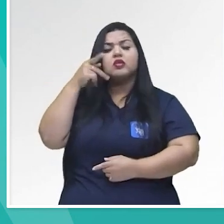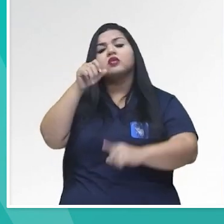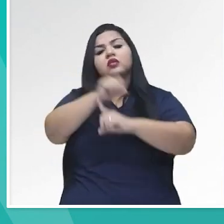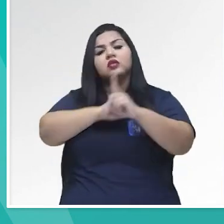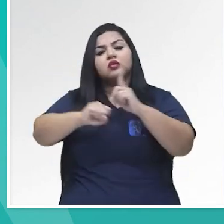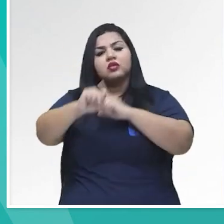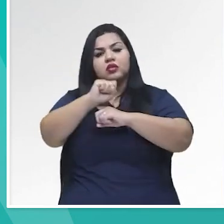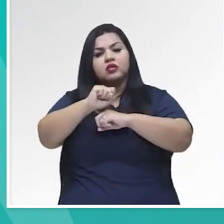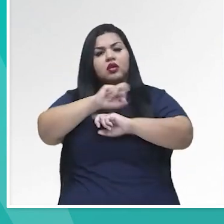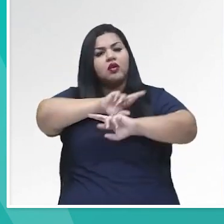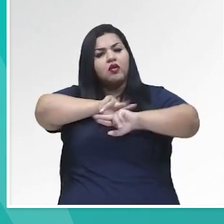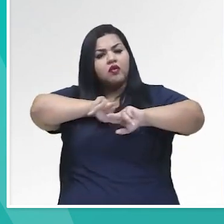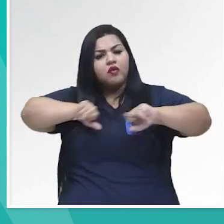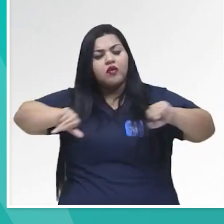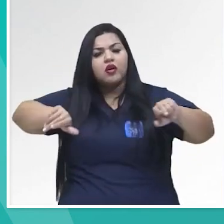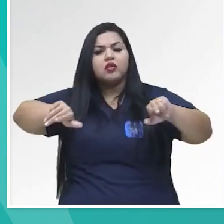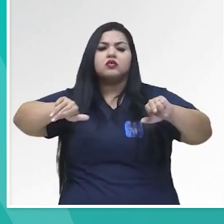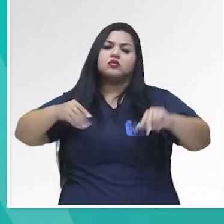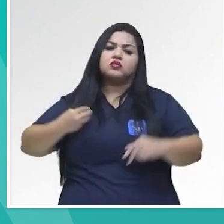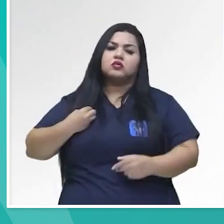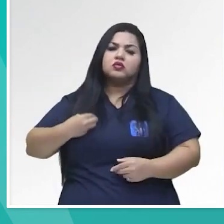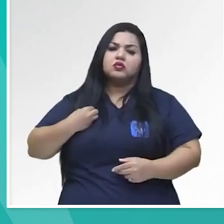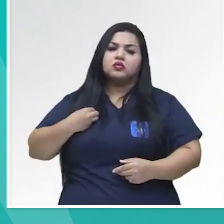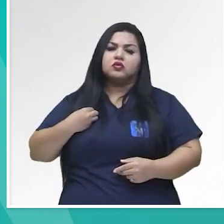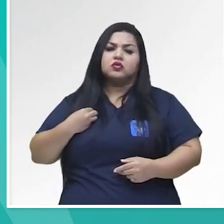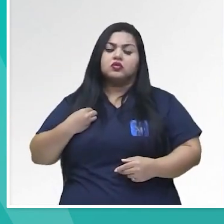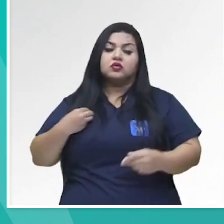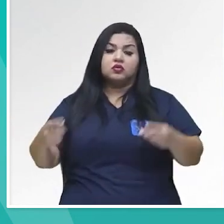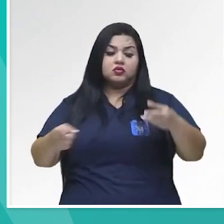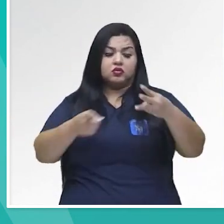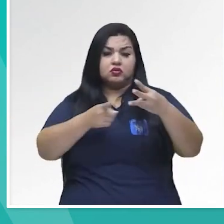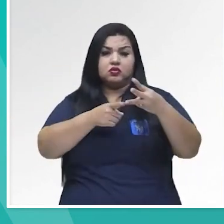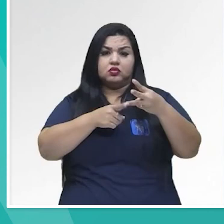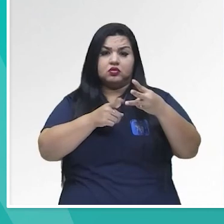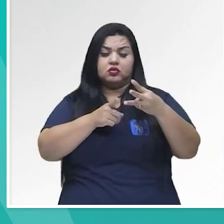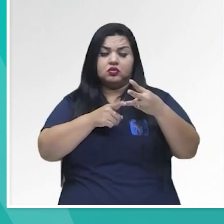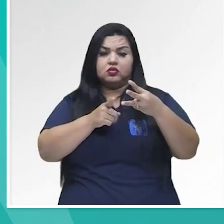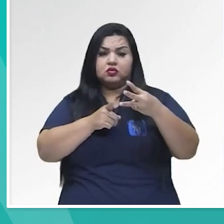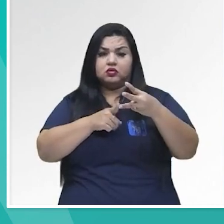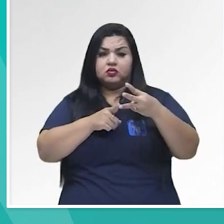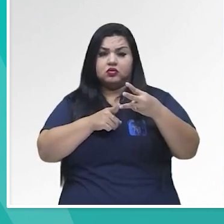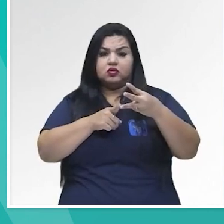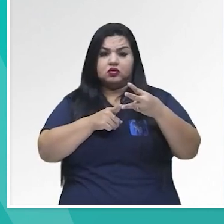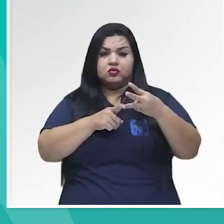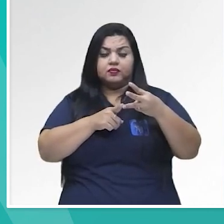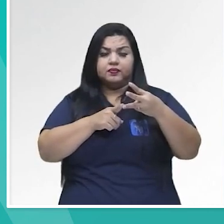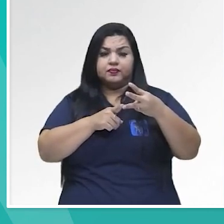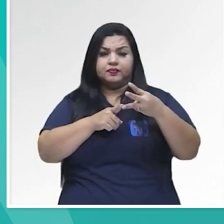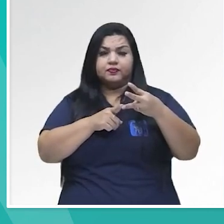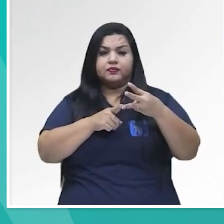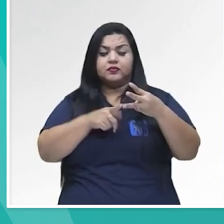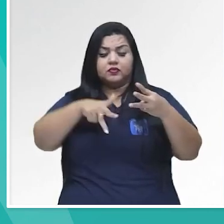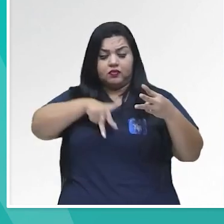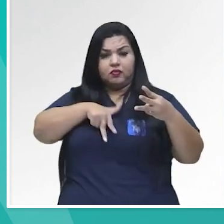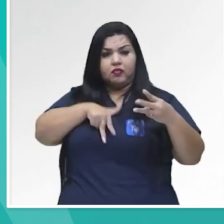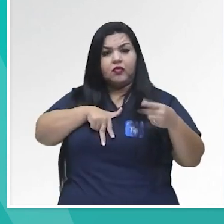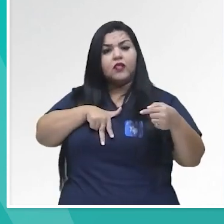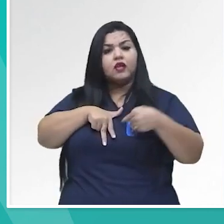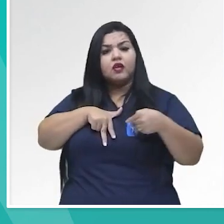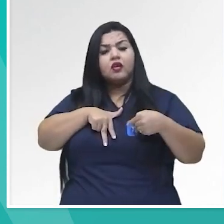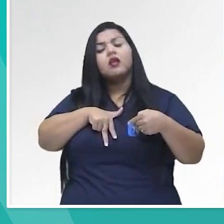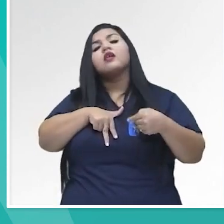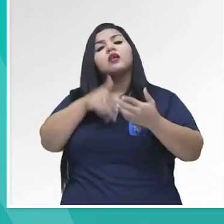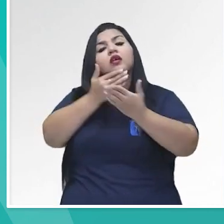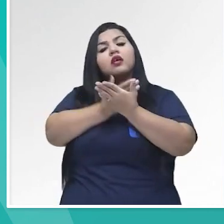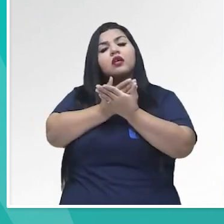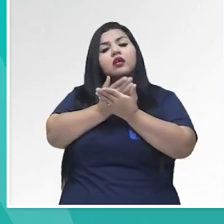sociedade, sobre vários campos da vida, e o paradigma antropocêntrico, que foi gestado no início da modernidade